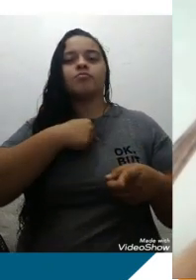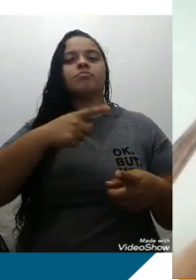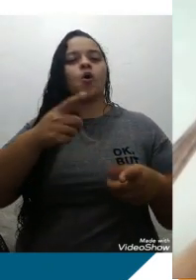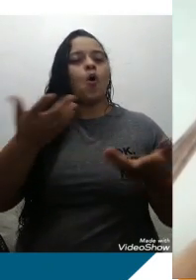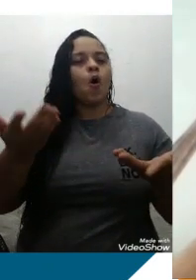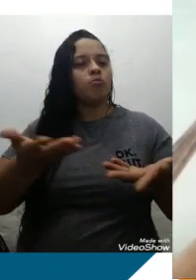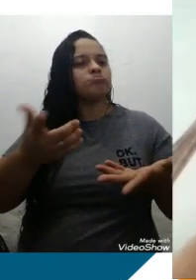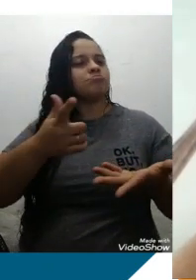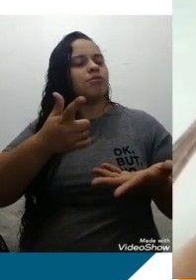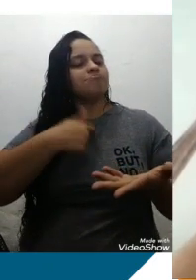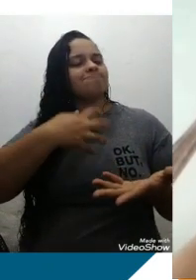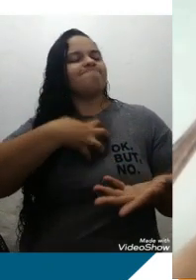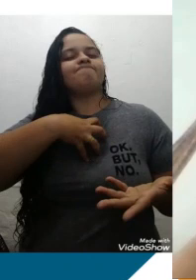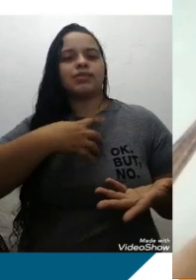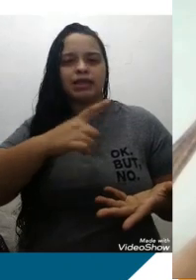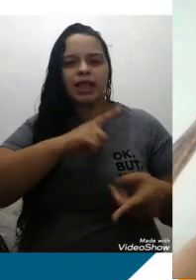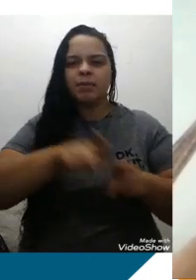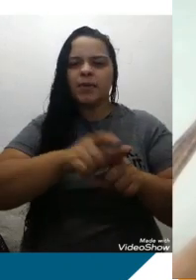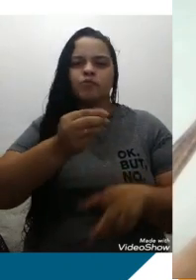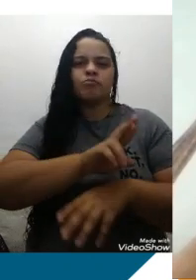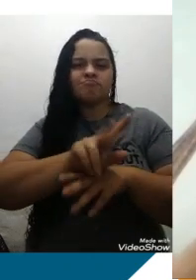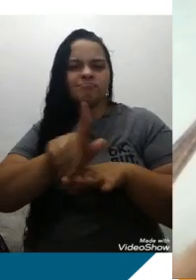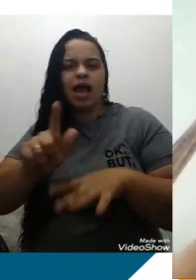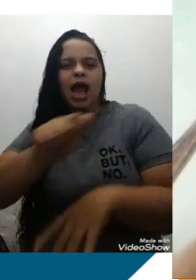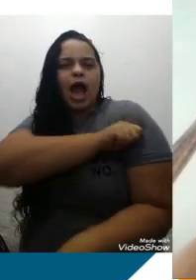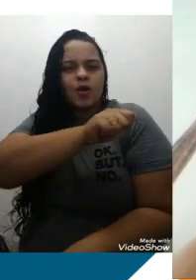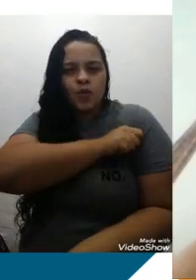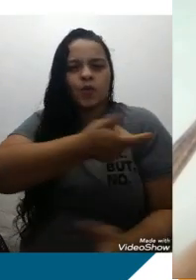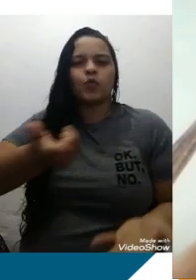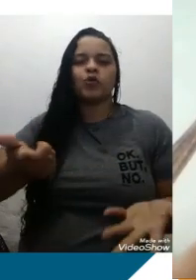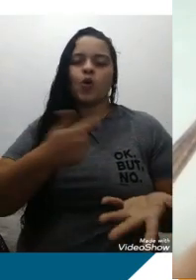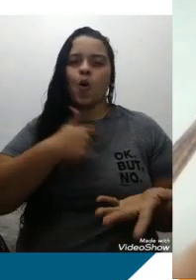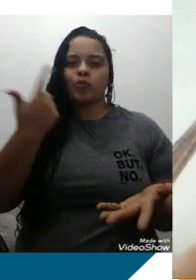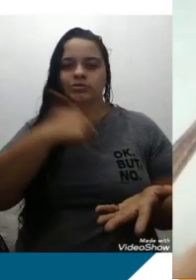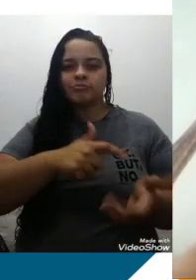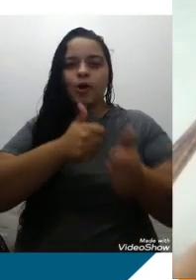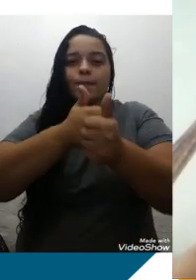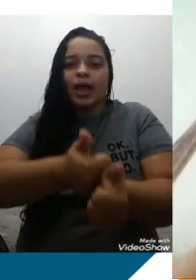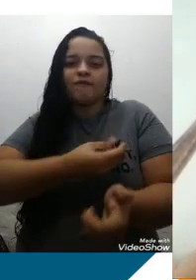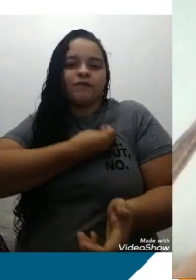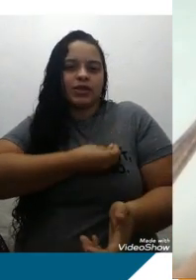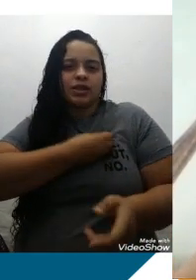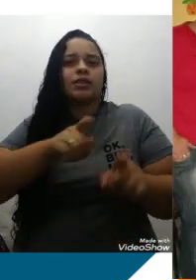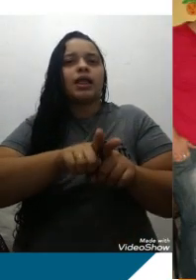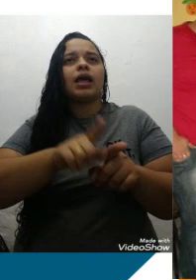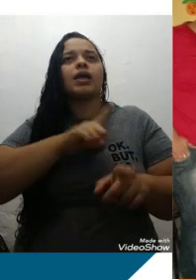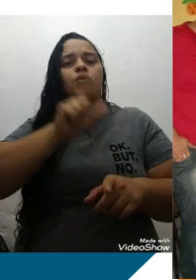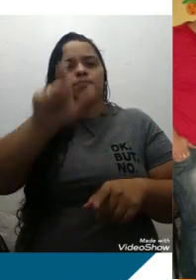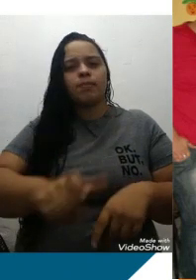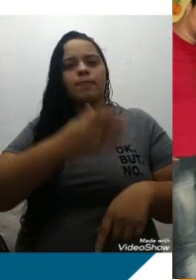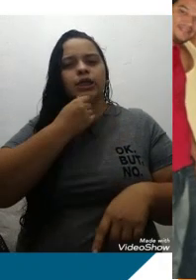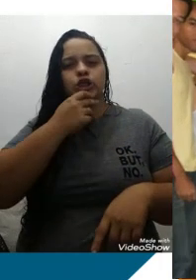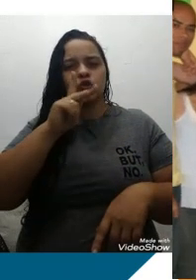acompanhar a trajetória de vários dos ex-alunos que eu tive no PVS. Por exemplo, um deles não só fez vestibular para História e passou, como acabou de